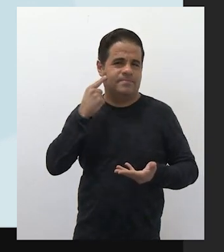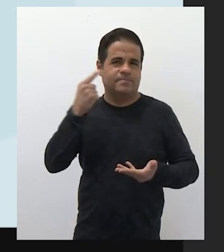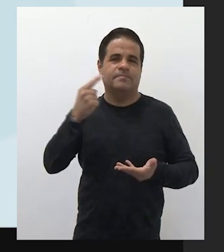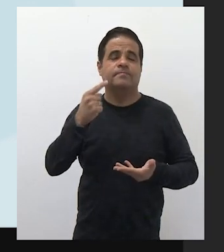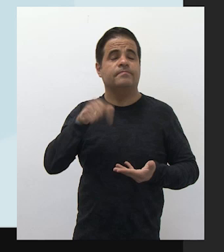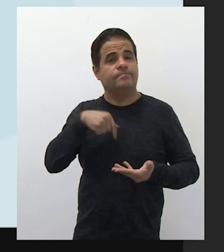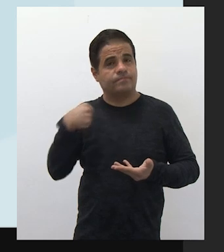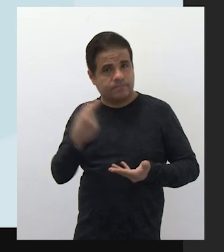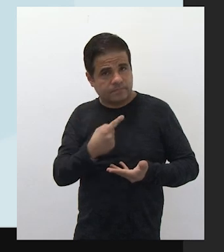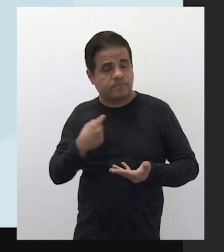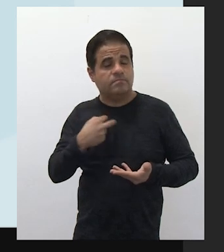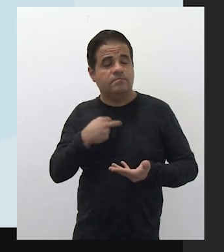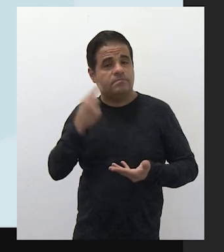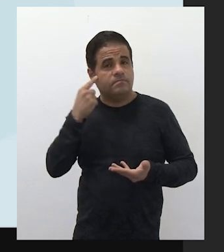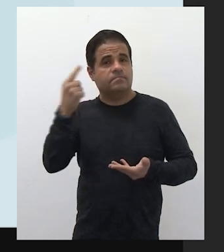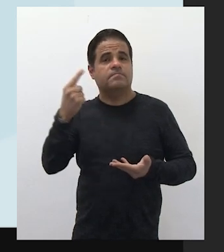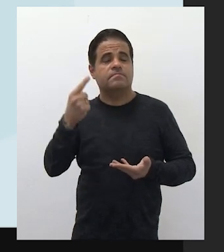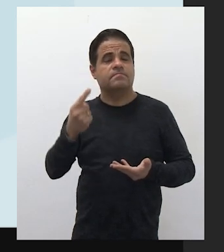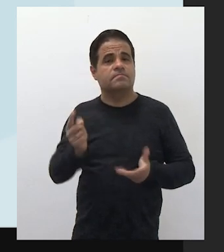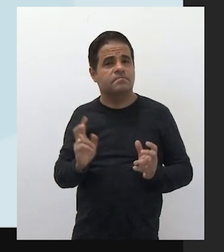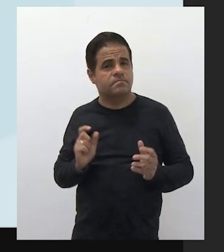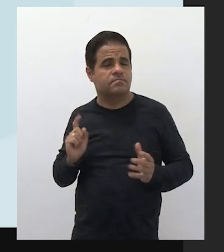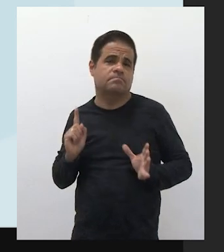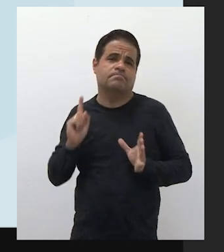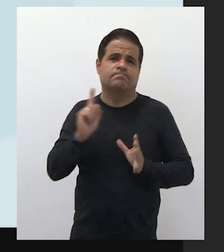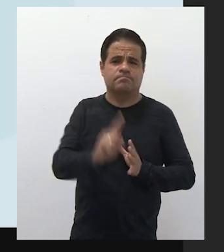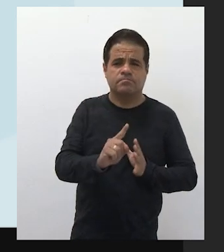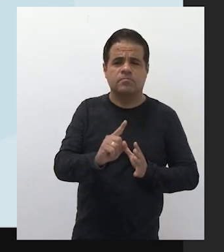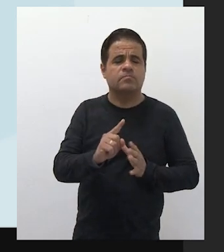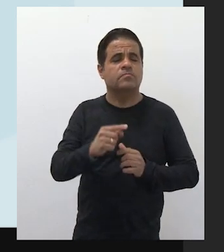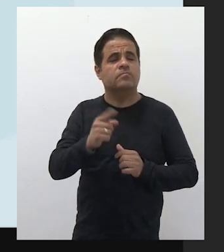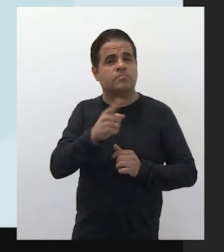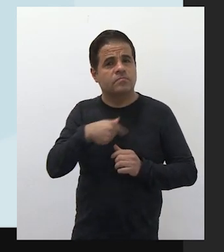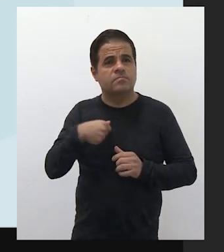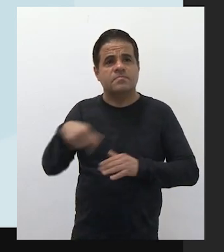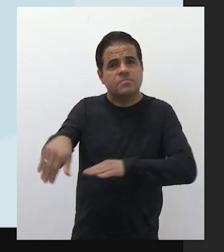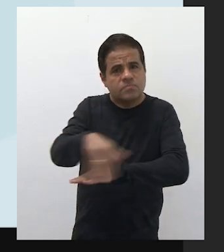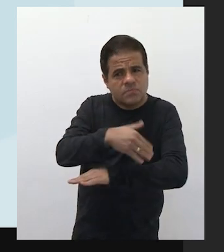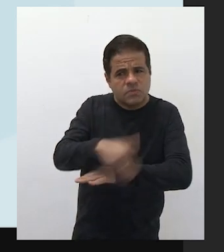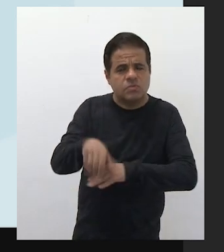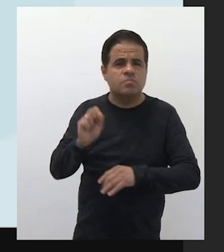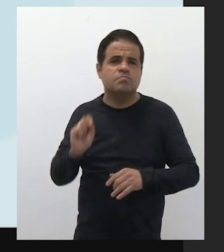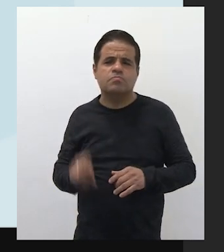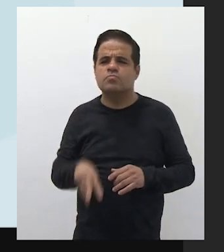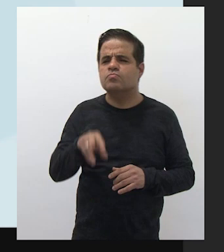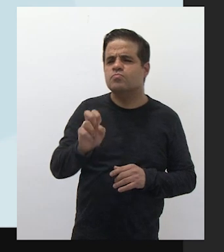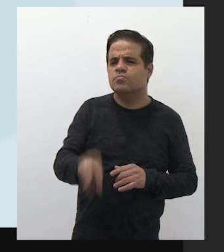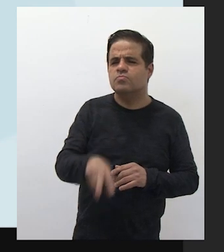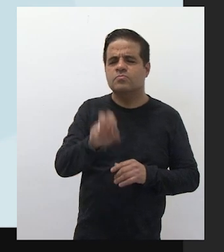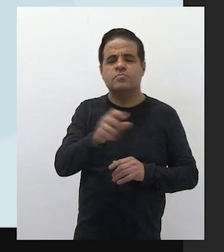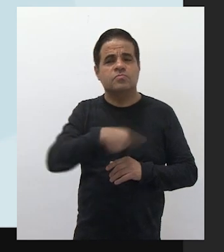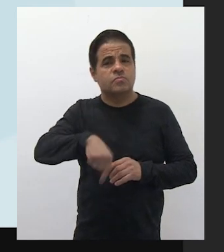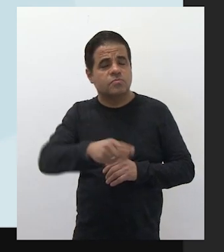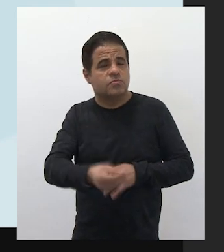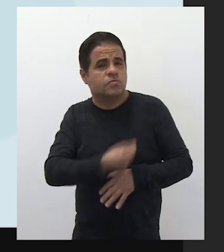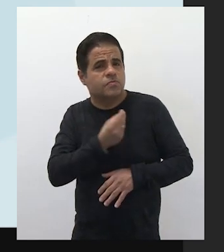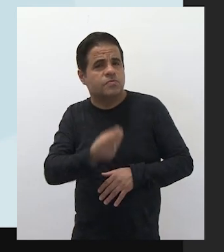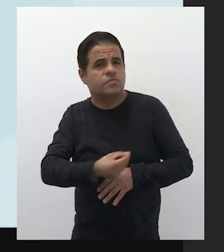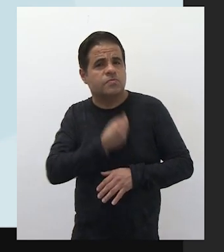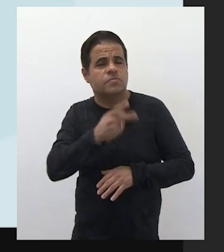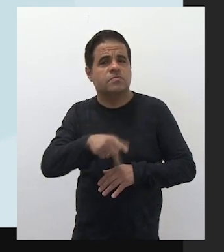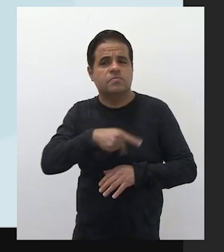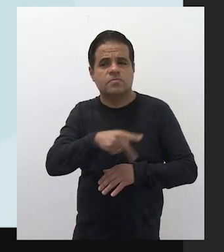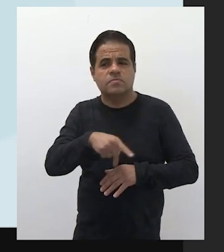Ainda que nós não estejamos numa situação como essa, a gente é andar na rua. Nós vivemos em um